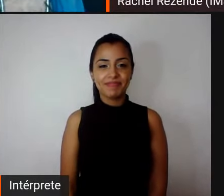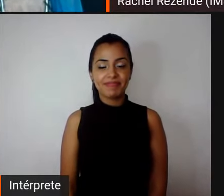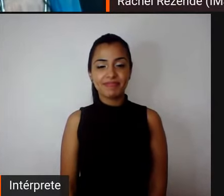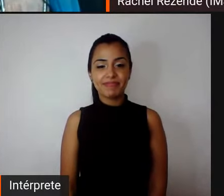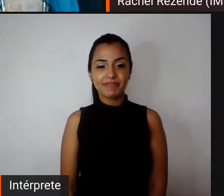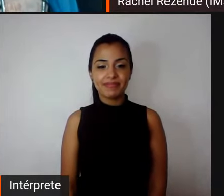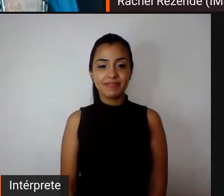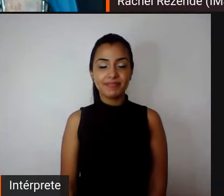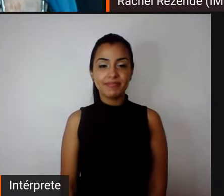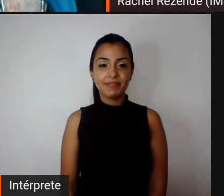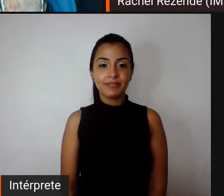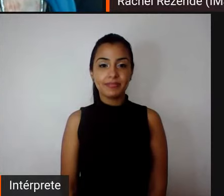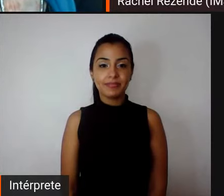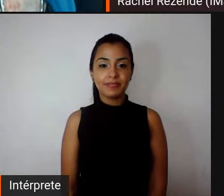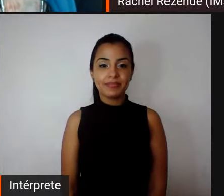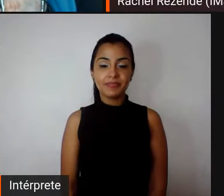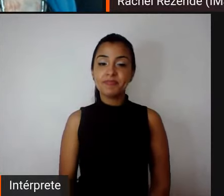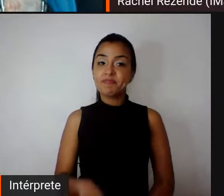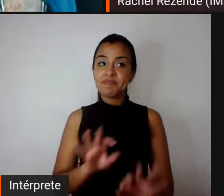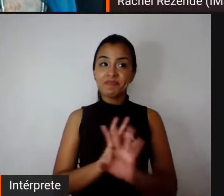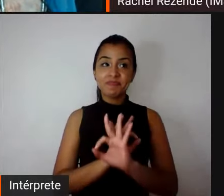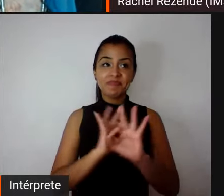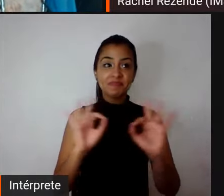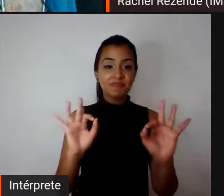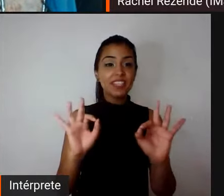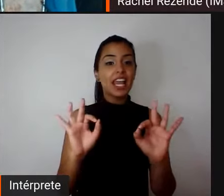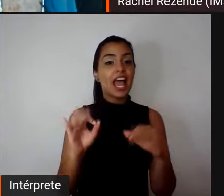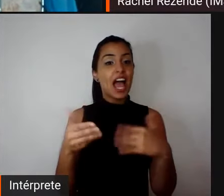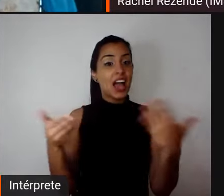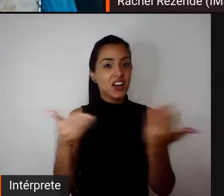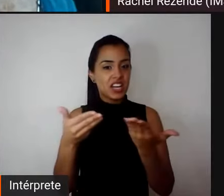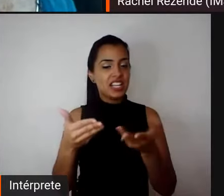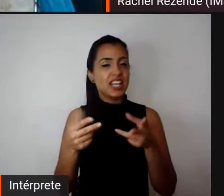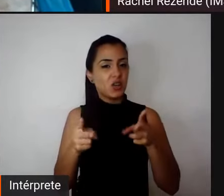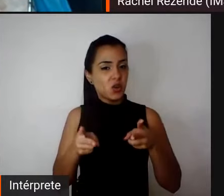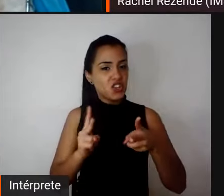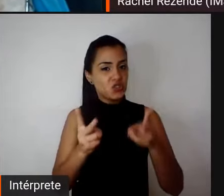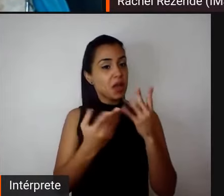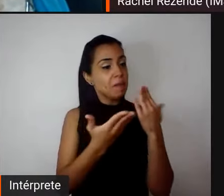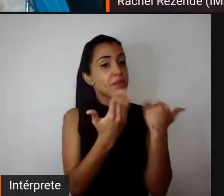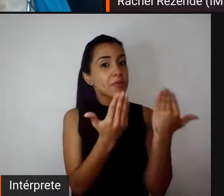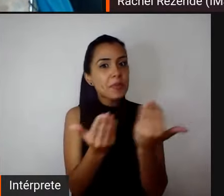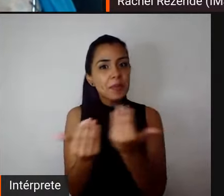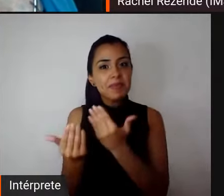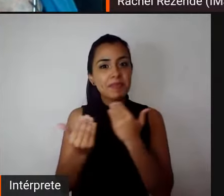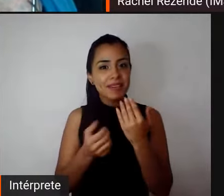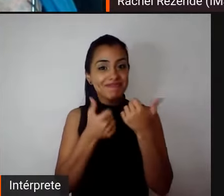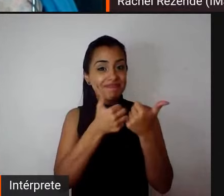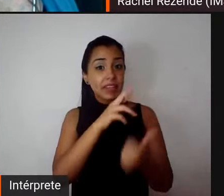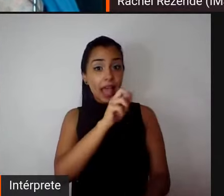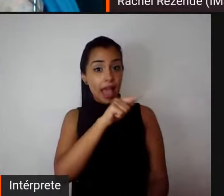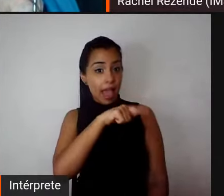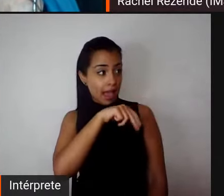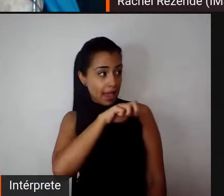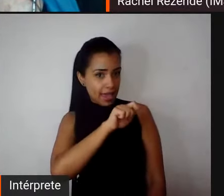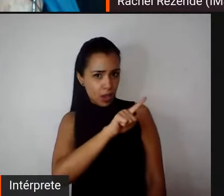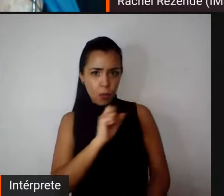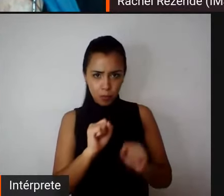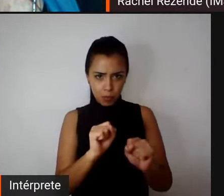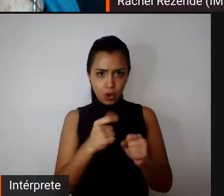Então, vamos continuar. Começamos e vamos continuar. Raquel, eu acho que eu vou seguir, né,